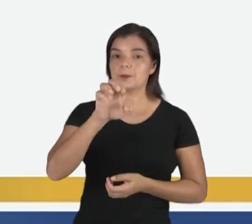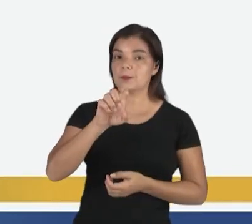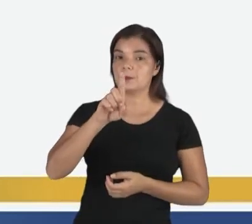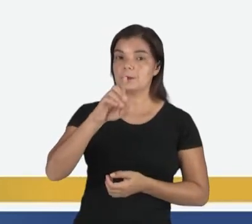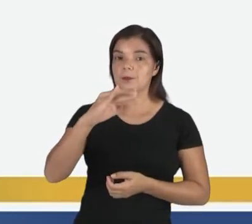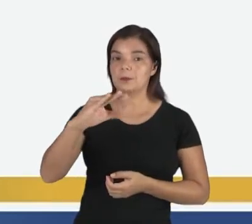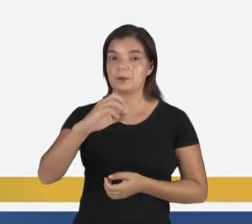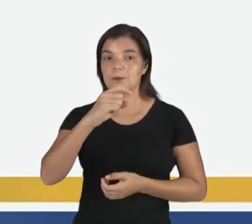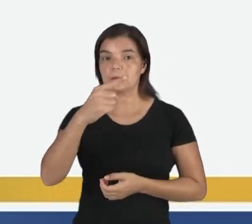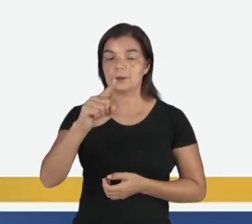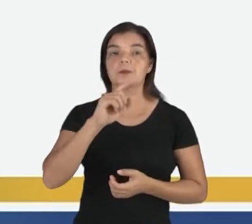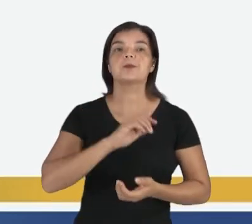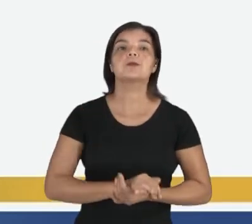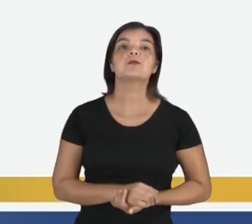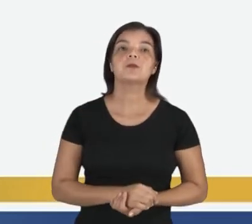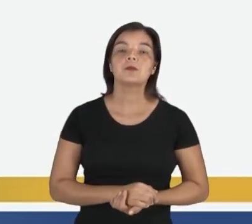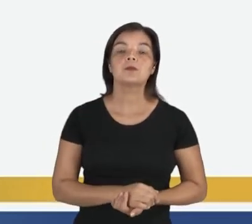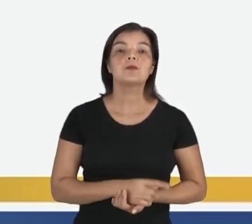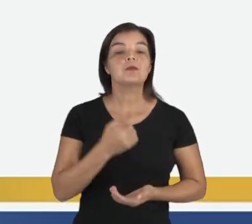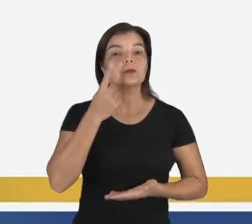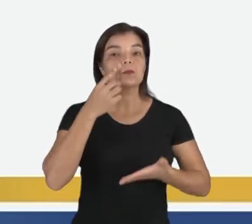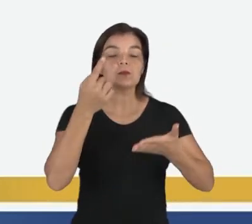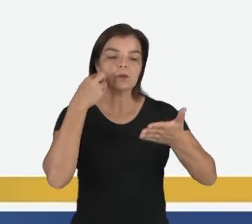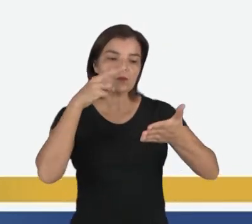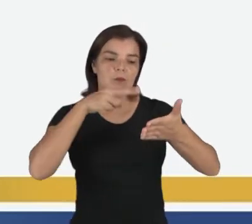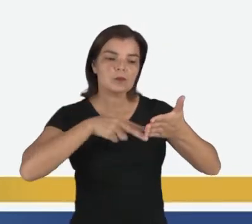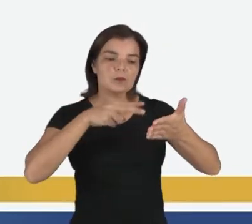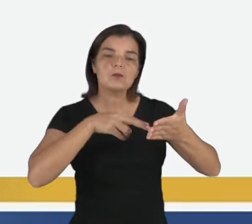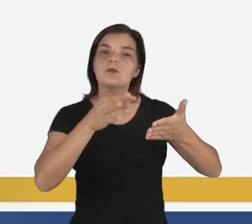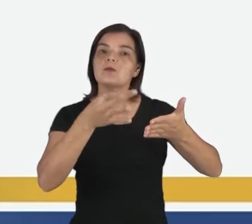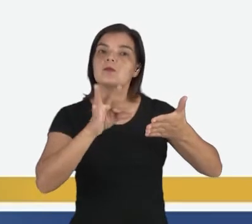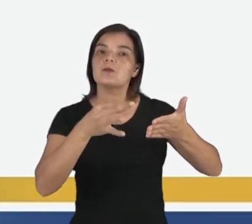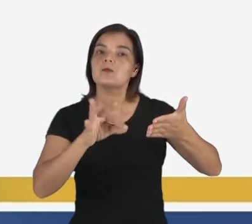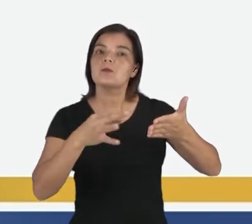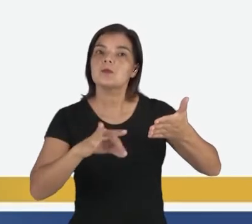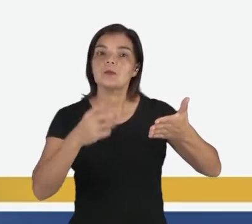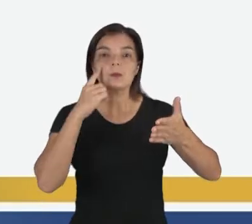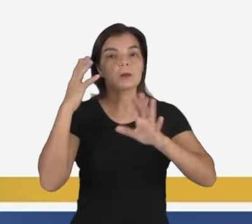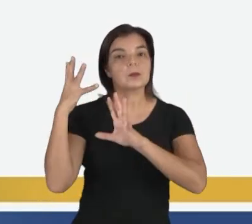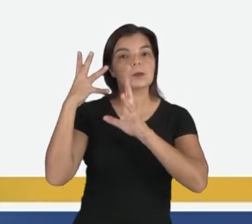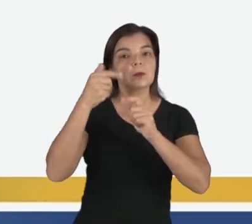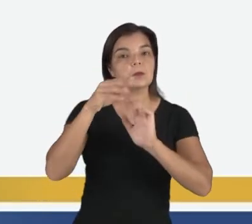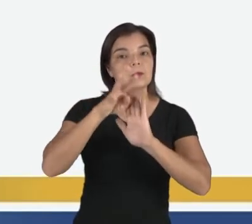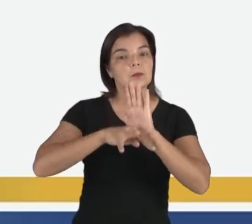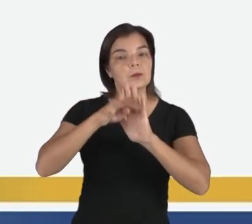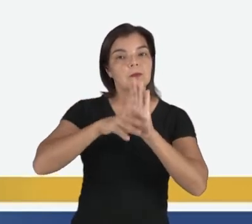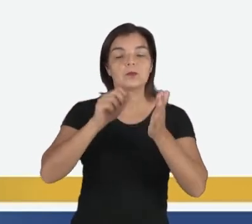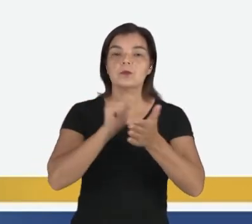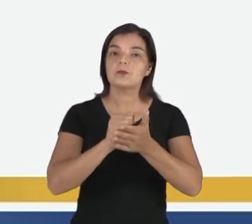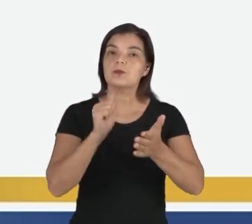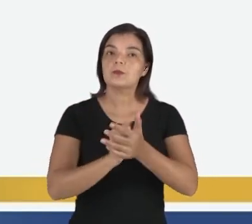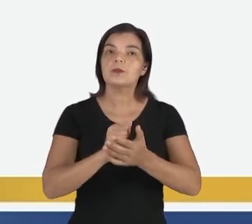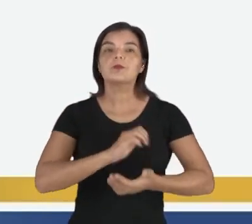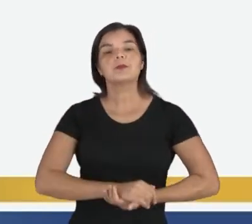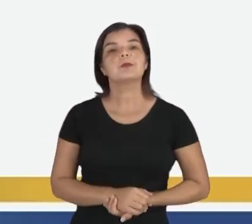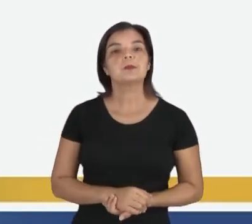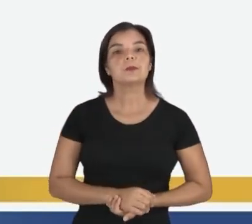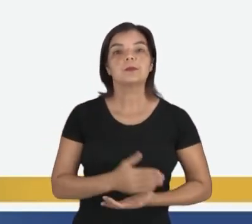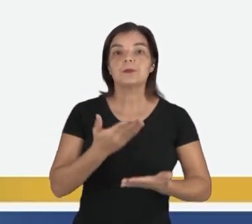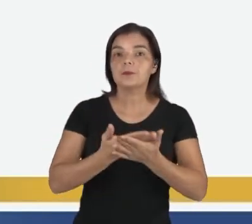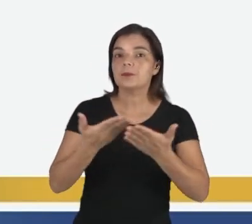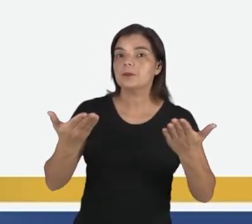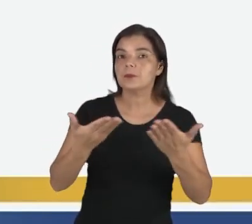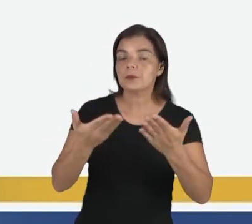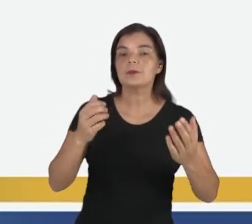quarta composição, que é a edição. É ler, corrigir e revisar o texto escrito. Na aula